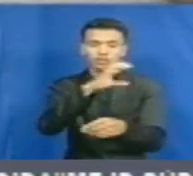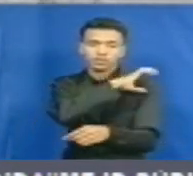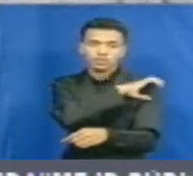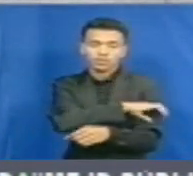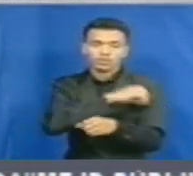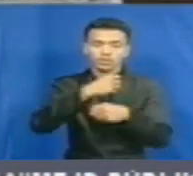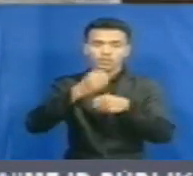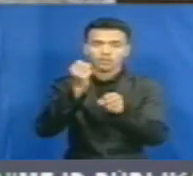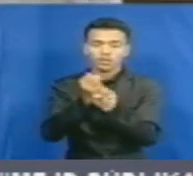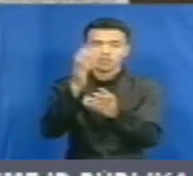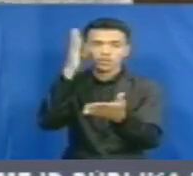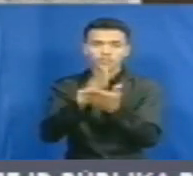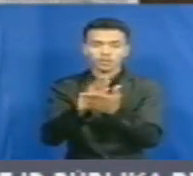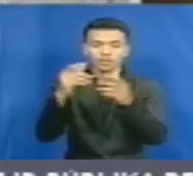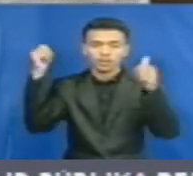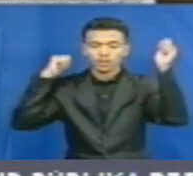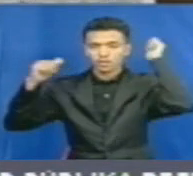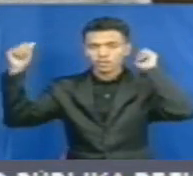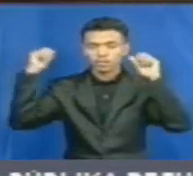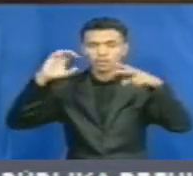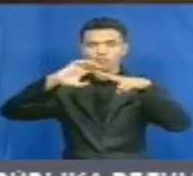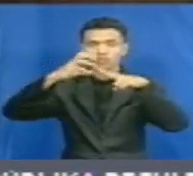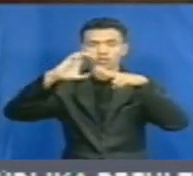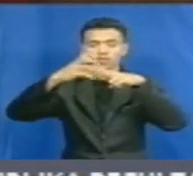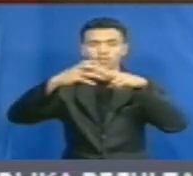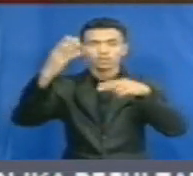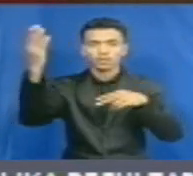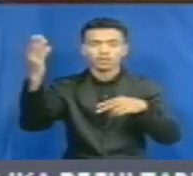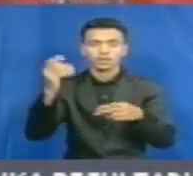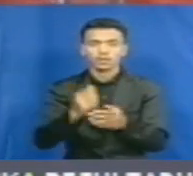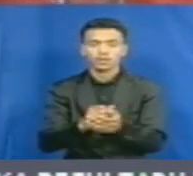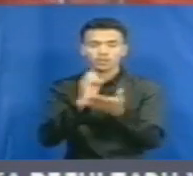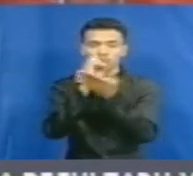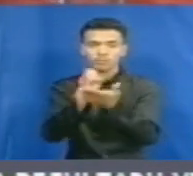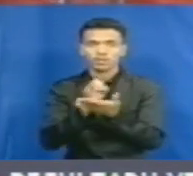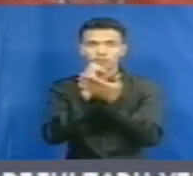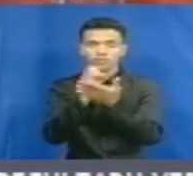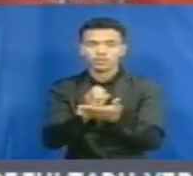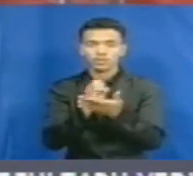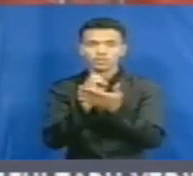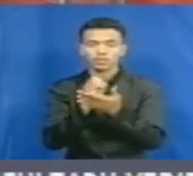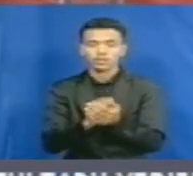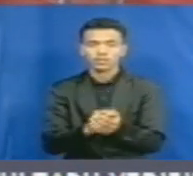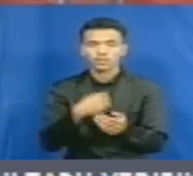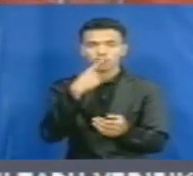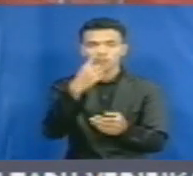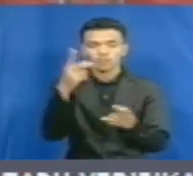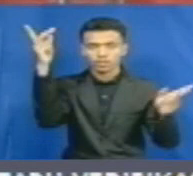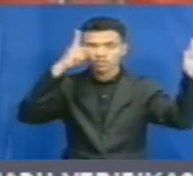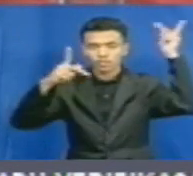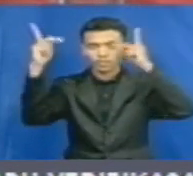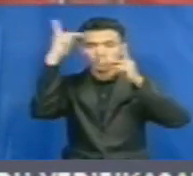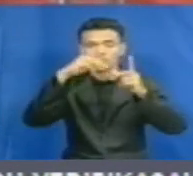Nebe halo impedimento para atividade cooperativa unisma ia Tula Ica, uekusi. Hatamba preocupação